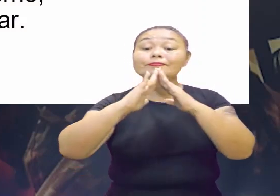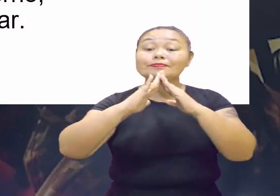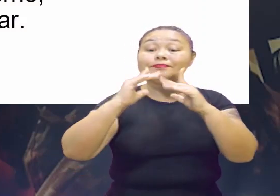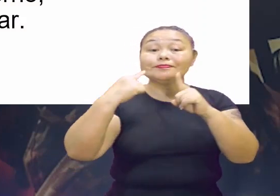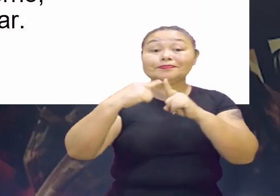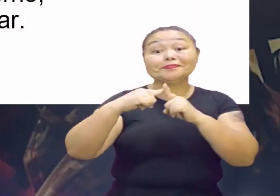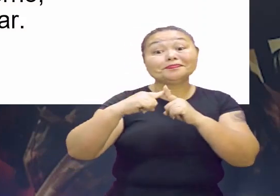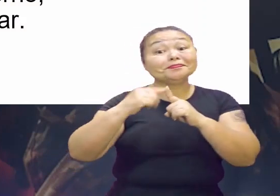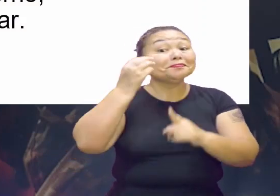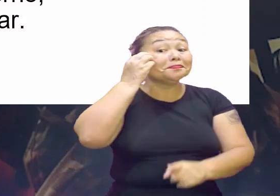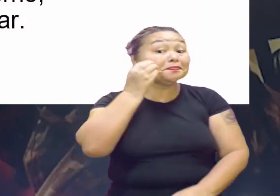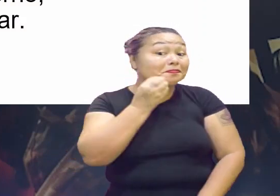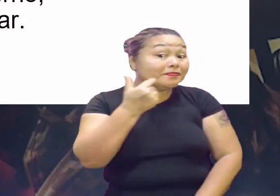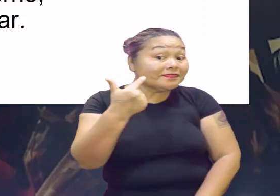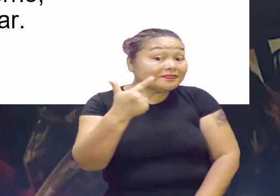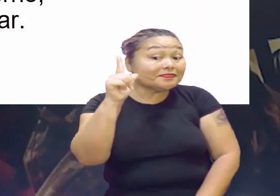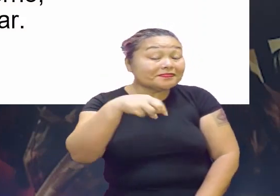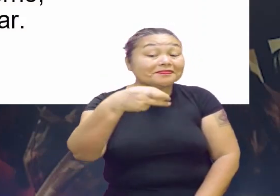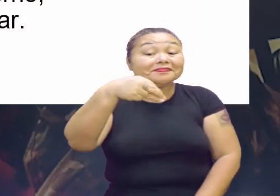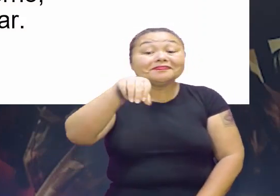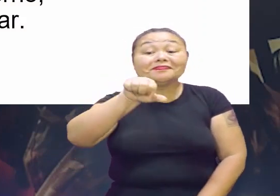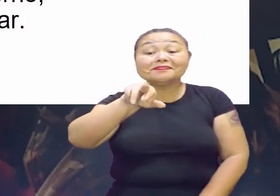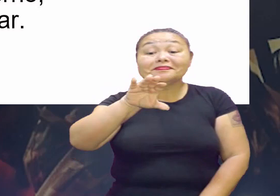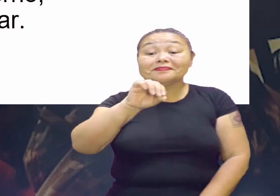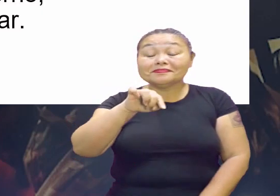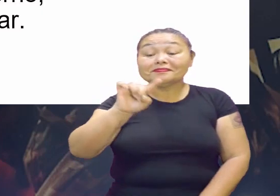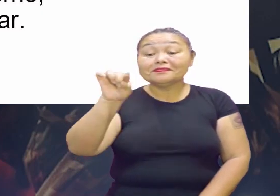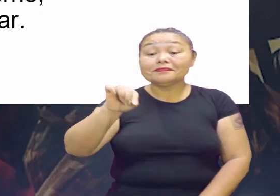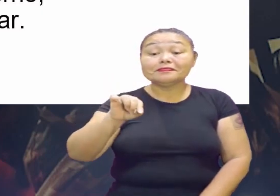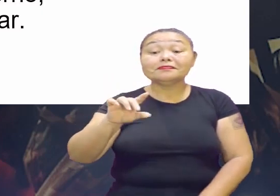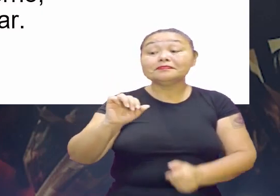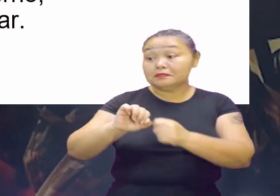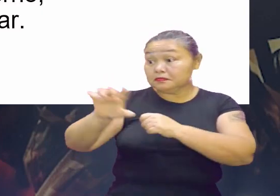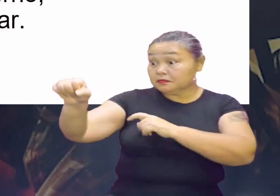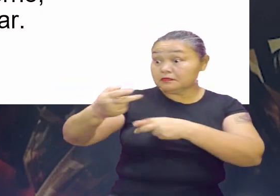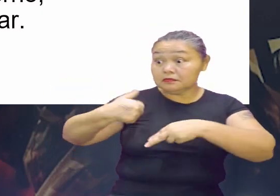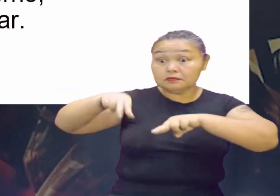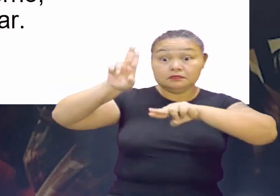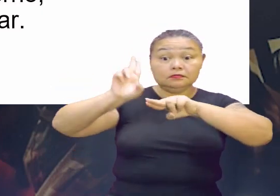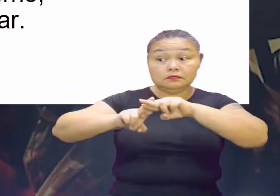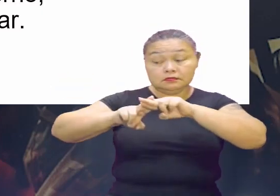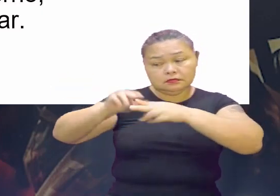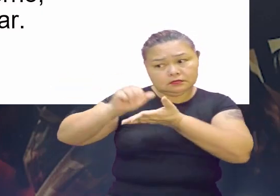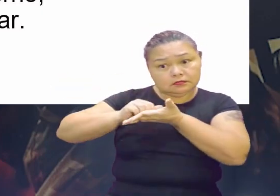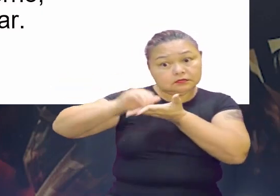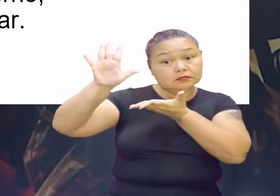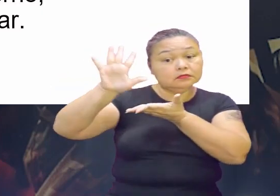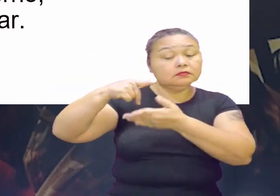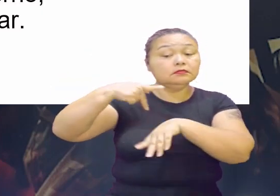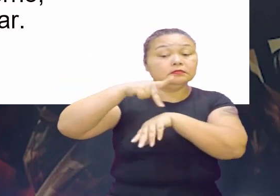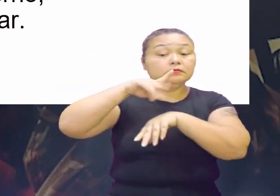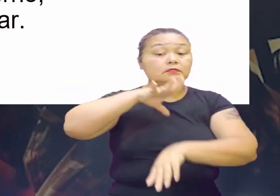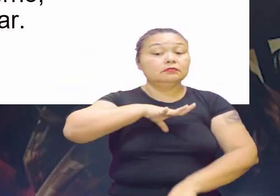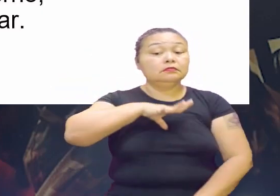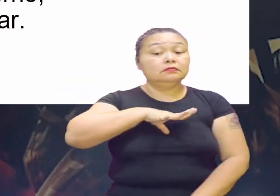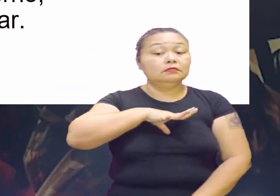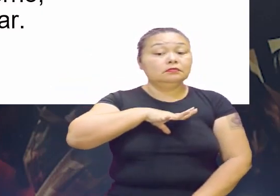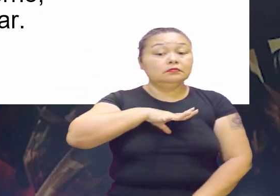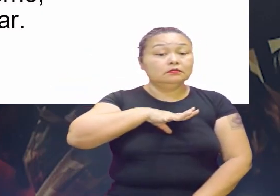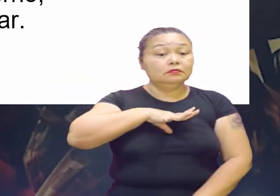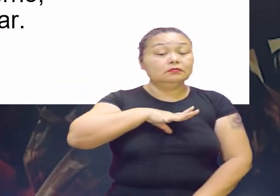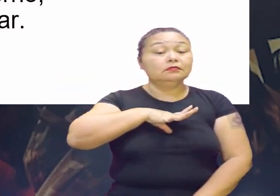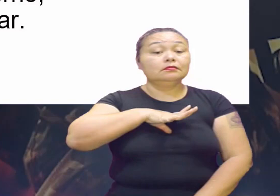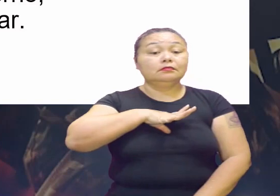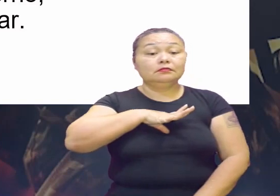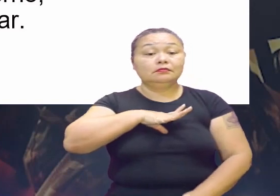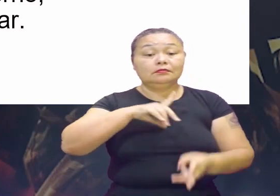Pedro era maçom. Esse bispo vai ser preso e vai ser mandado embora para Portugal. Eu